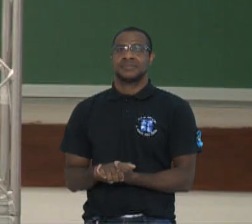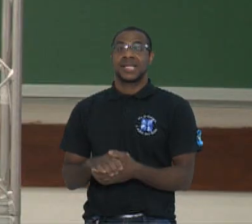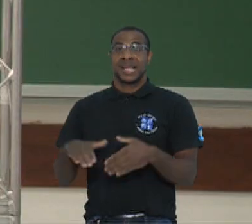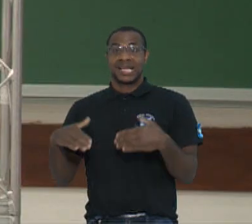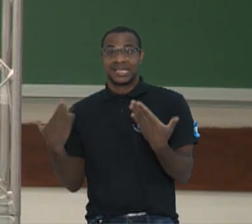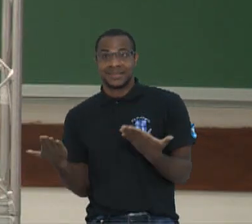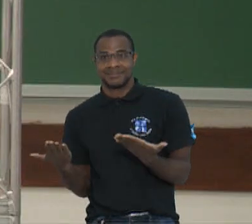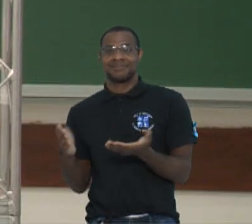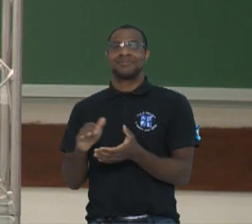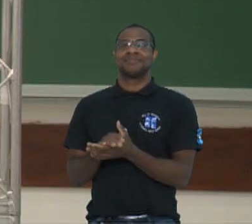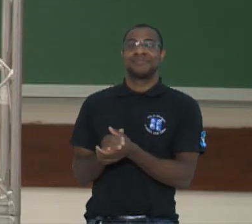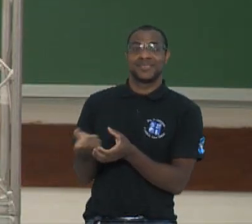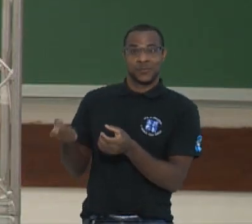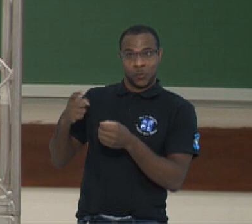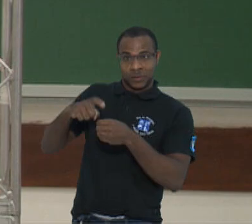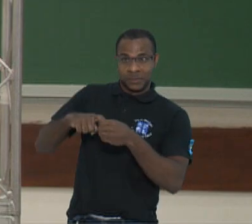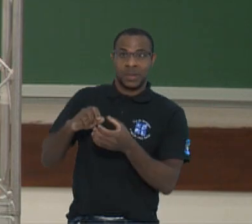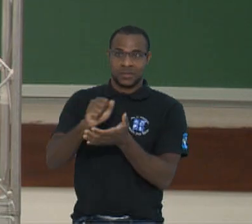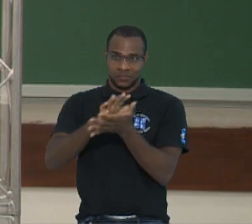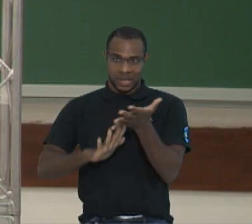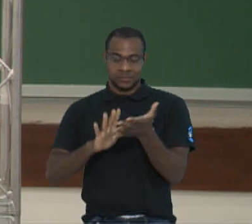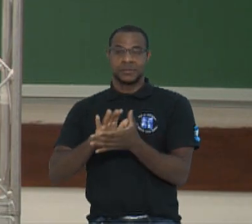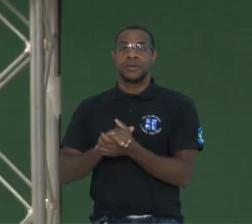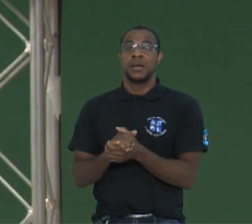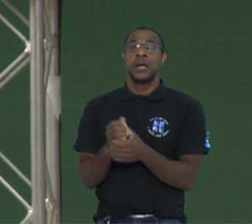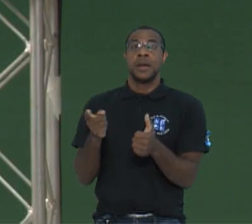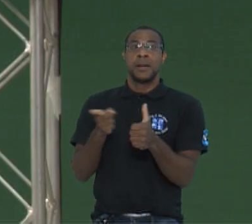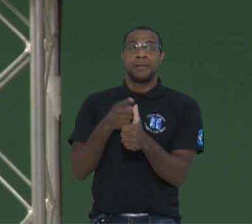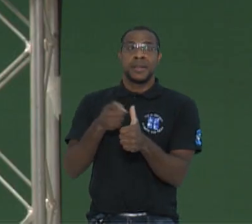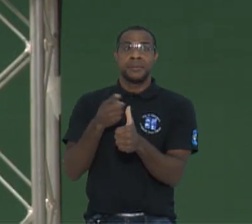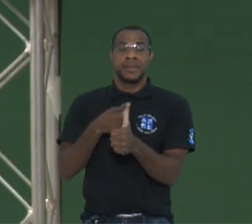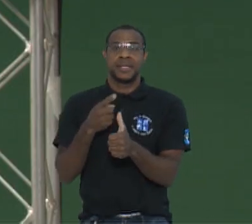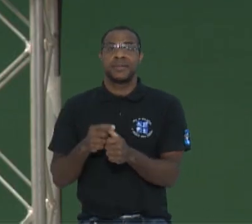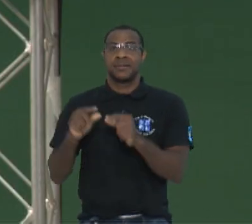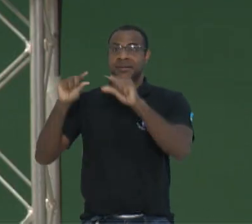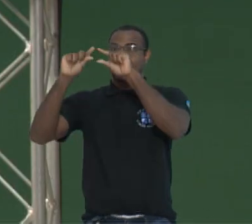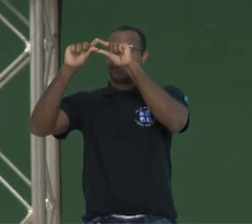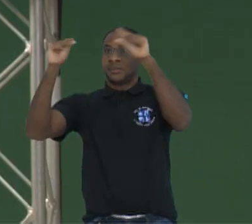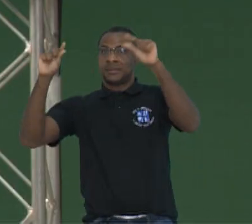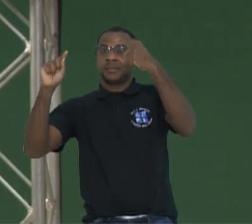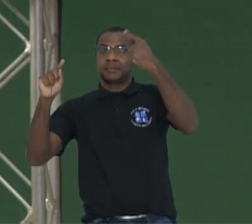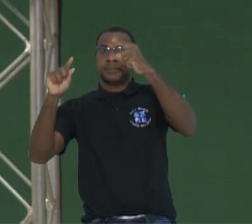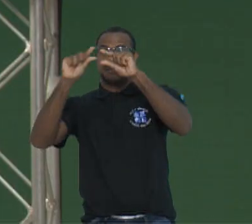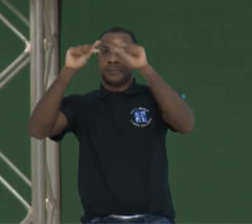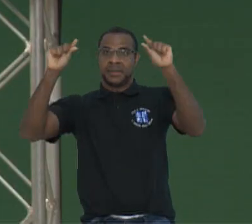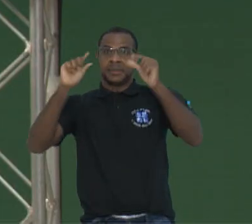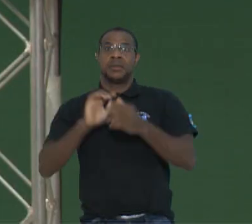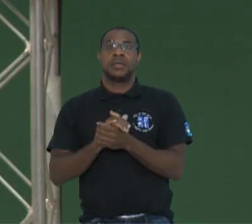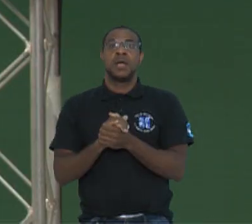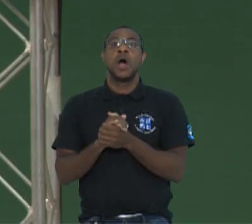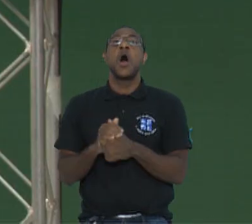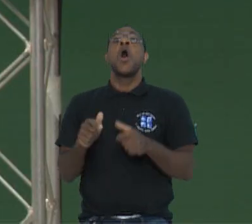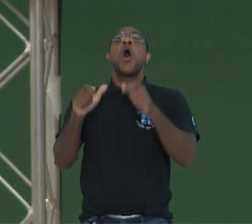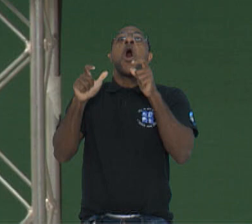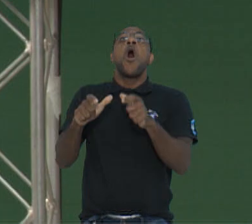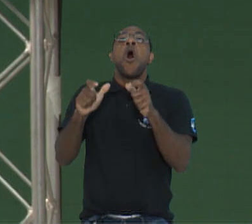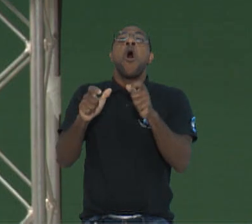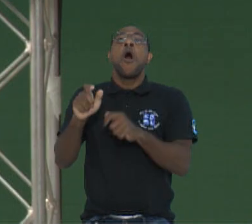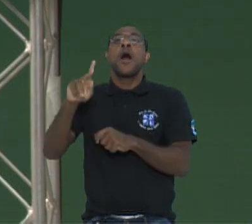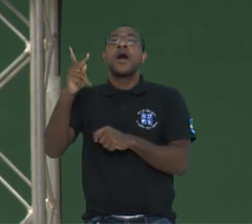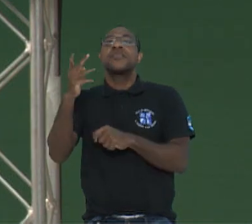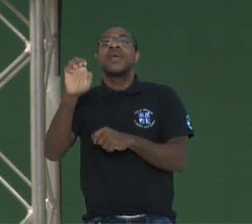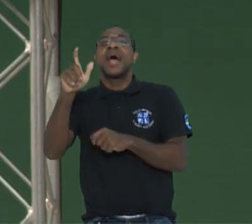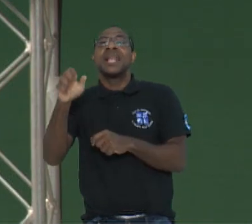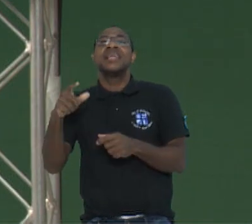Então, pessoal, retomando o nosso exercício, primeiro, where is Ellen on vacation? Onde Ellen está nas